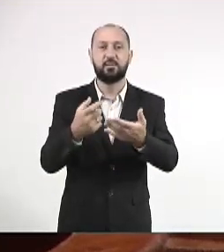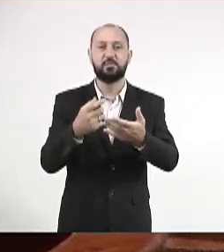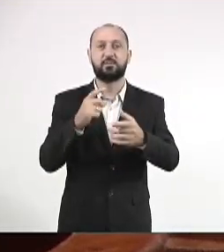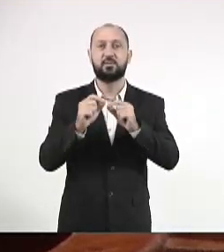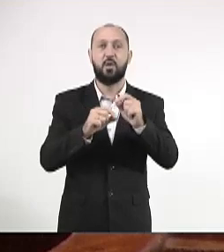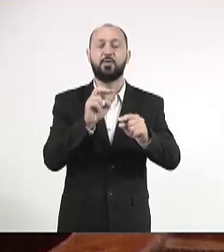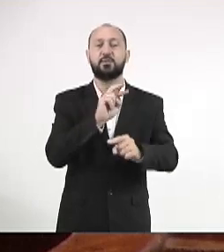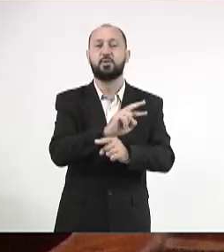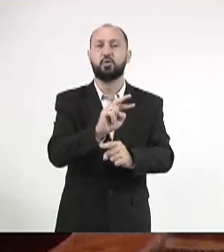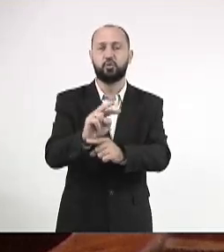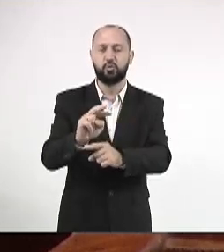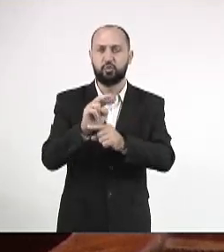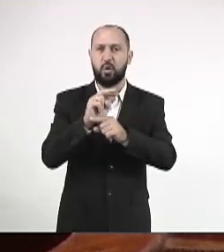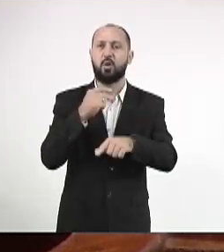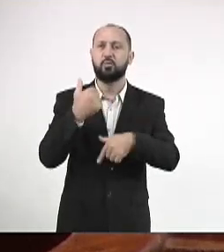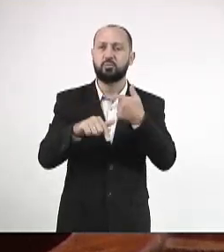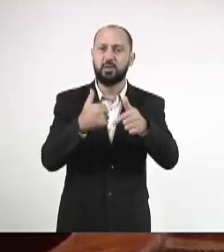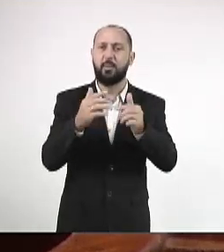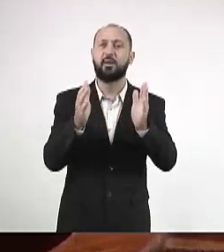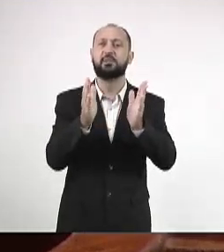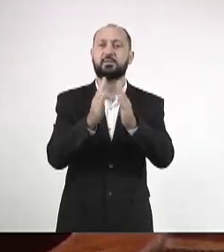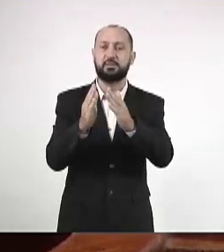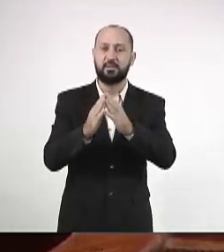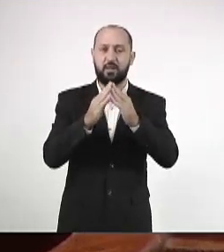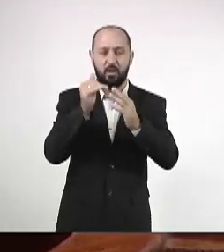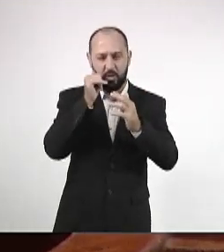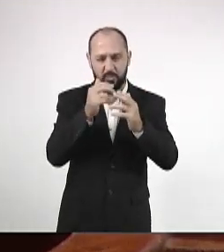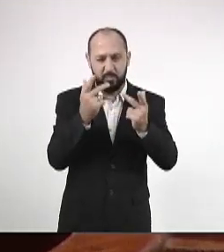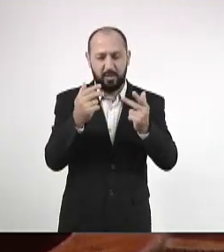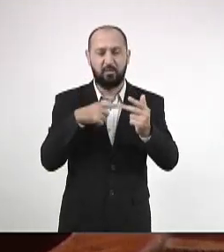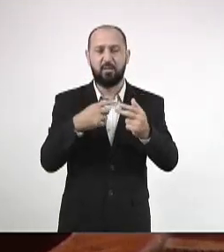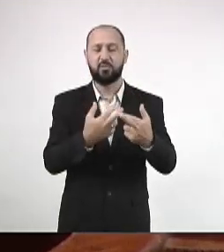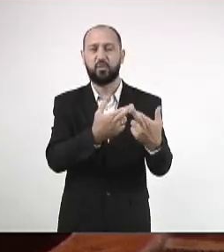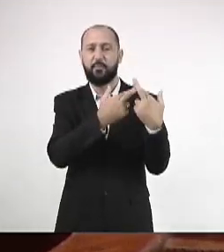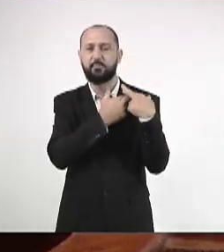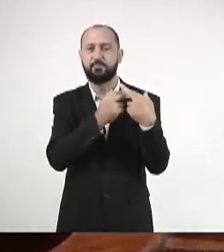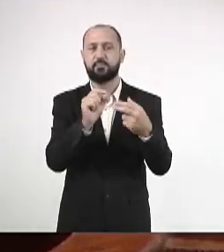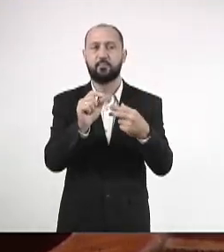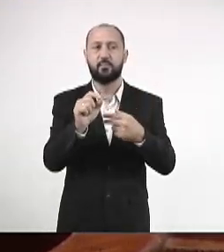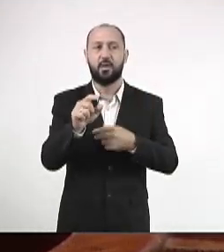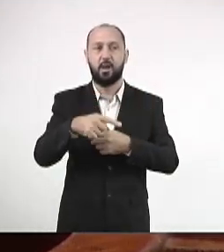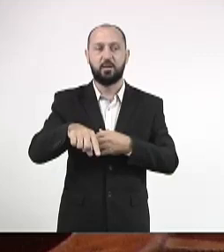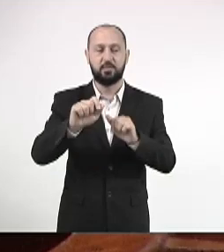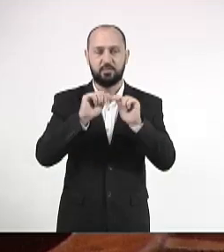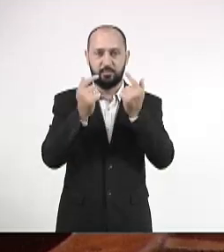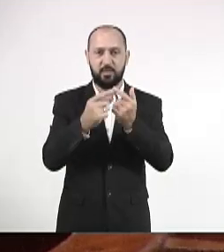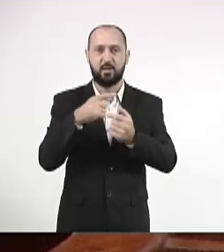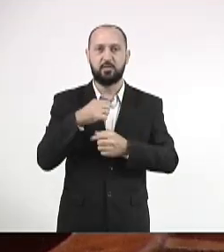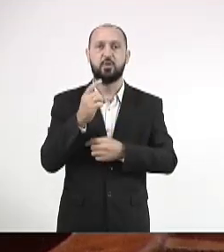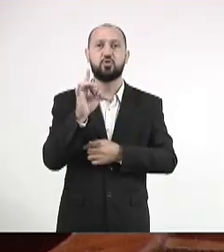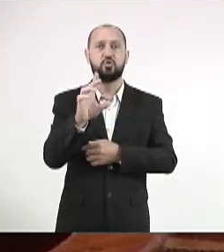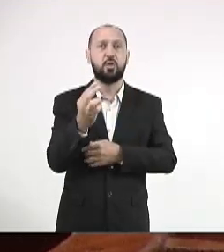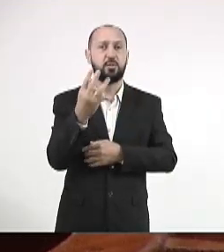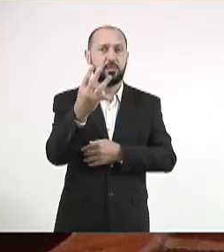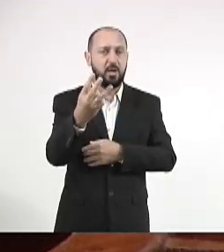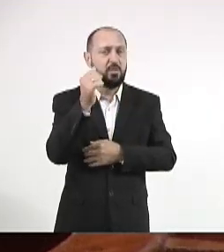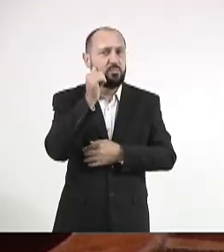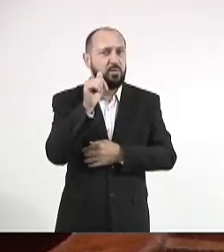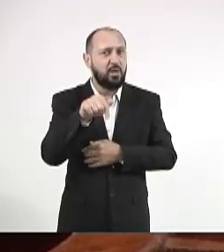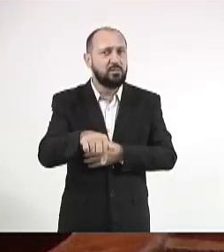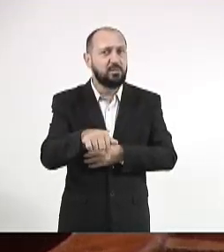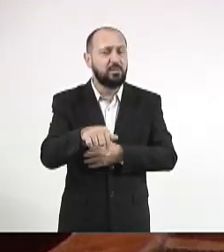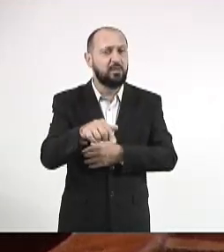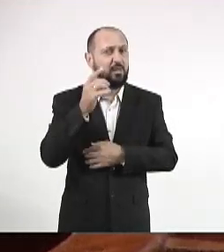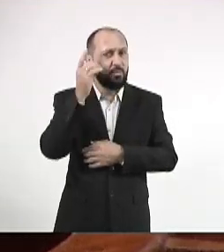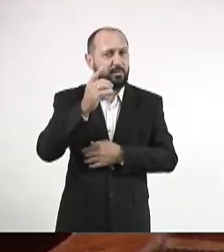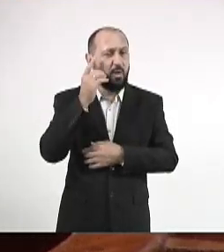do cuidado, do trabalho doméstico, como as mulheres têm, essa Assembleia teria apenas 3 mulheres deputadas?